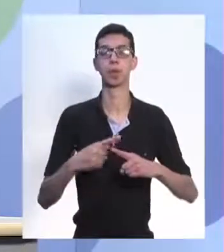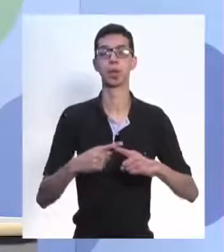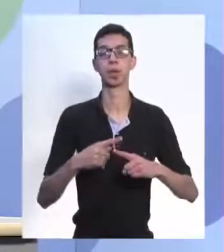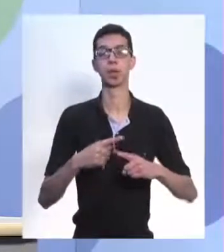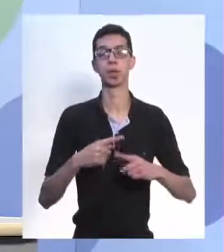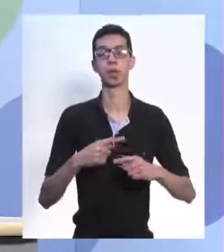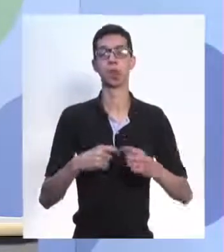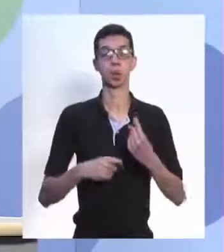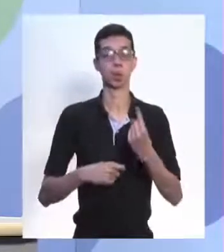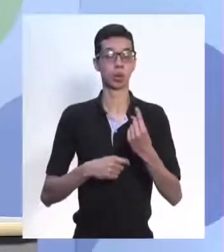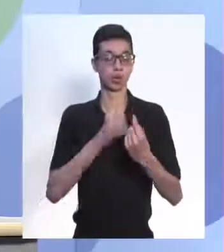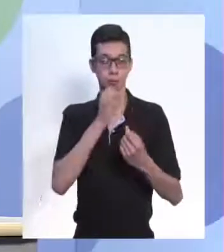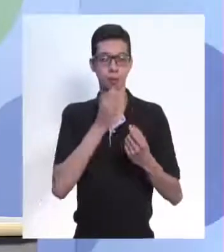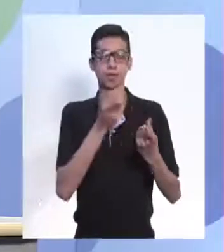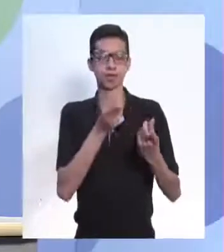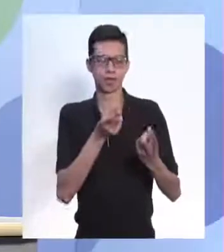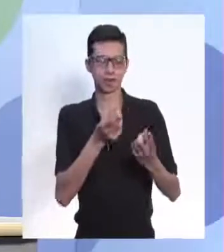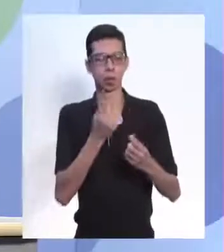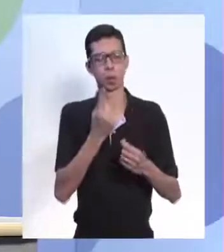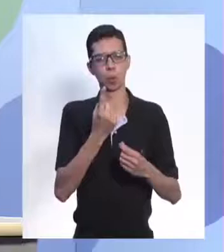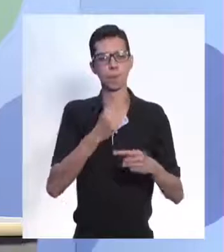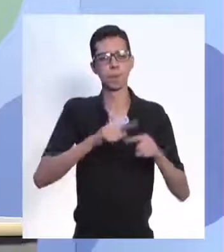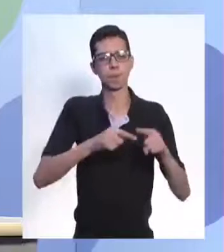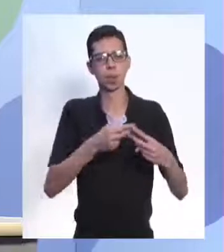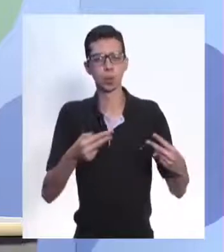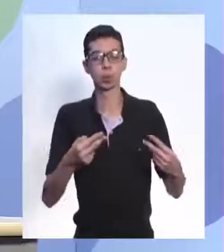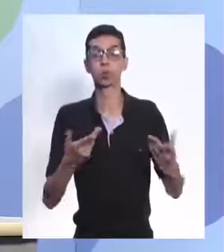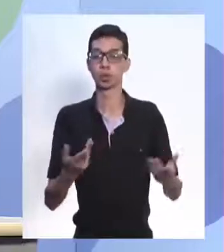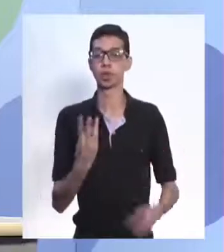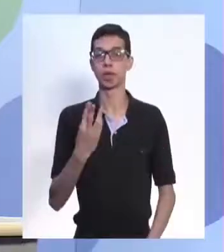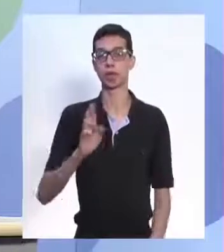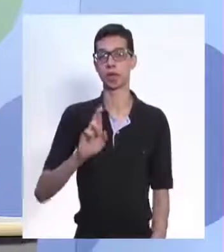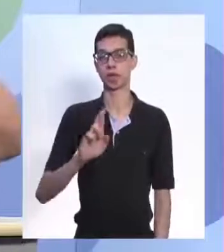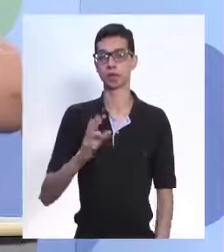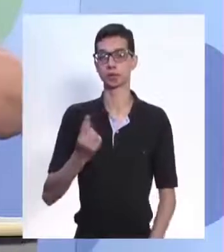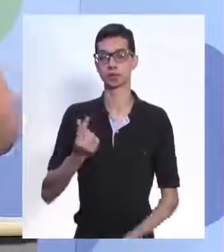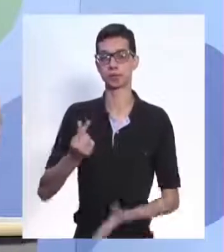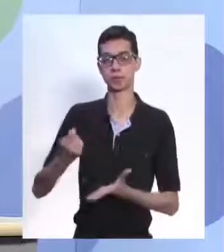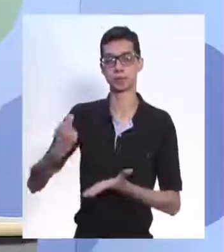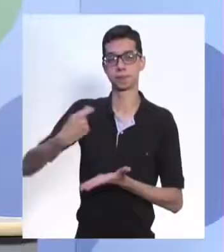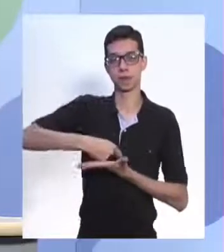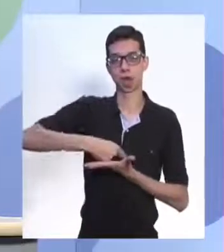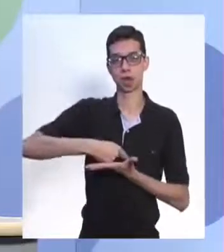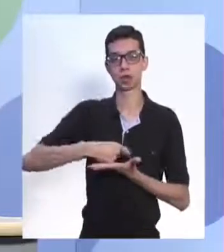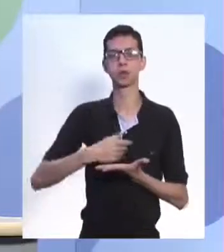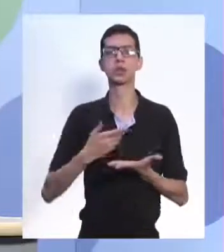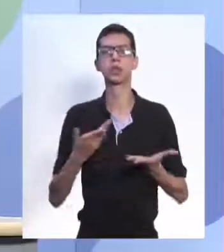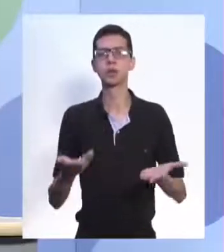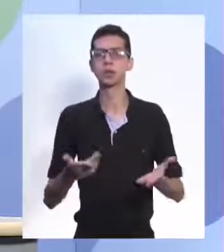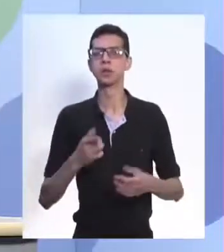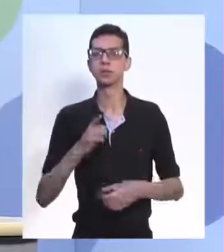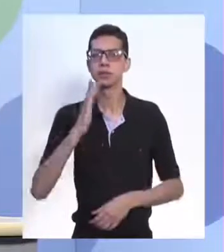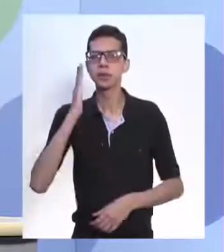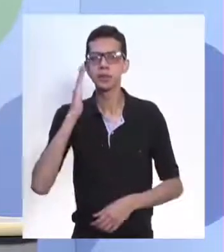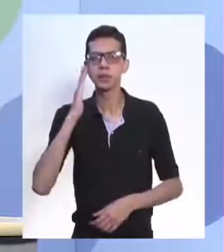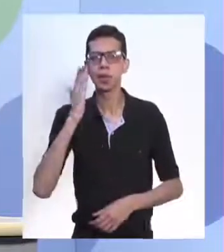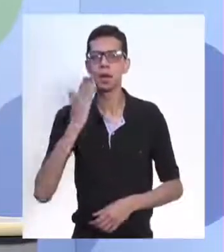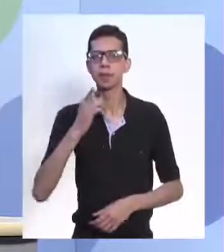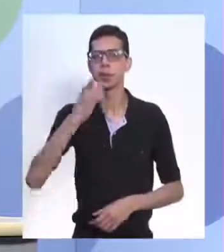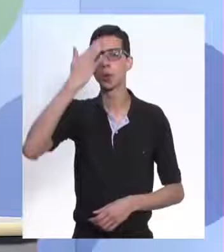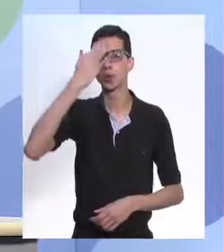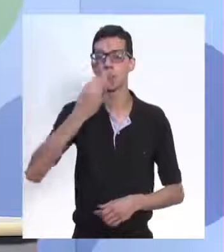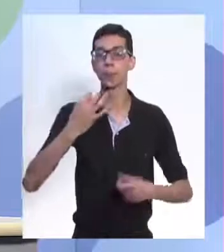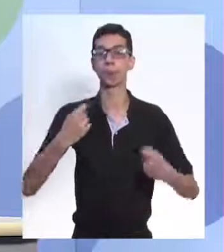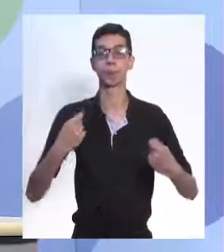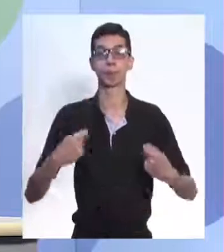produto R$3, a ideia do triplo, e a necessidade de compreender essa relação direta,